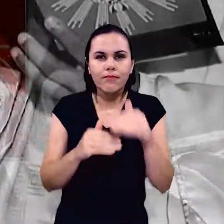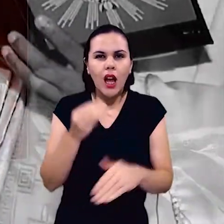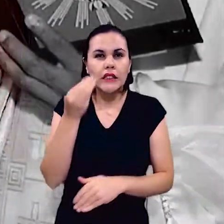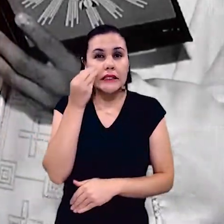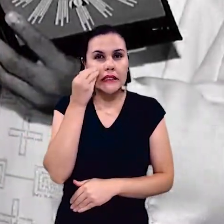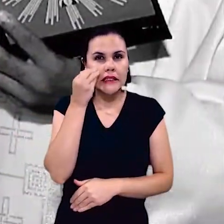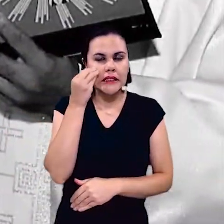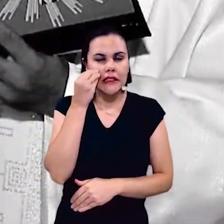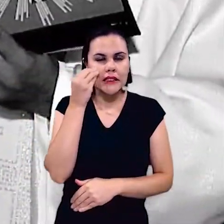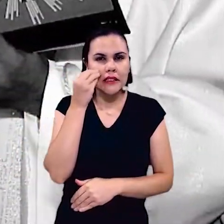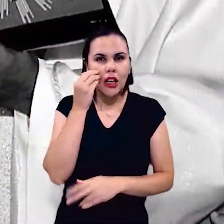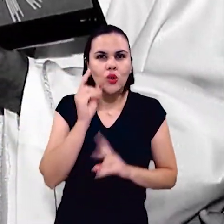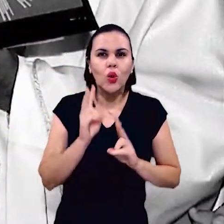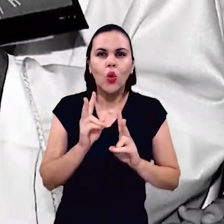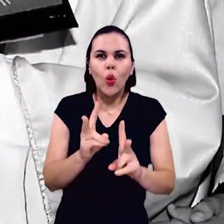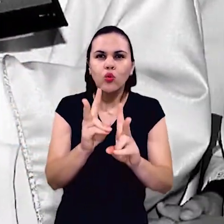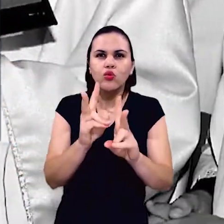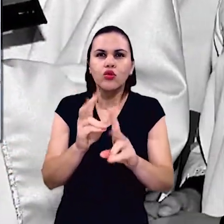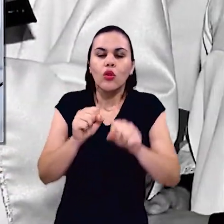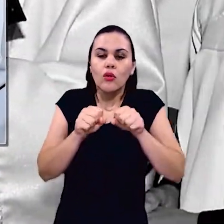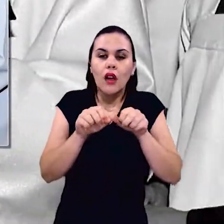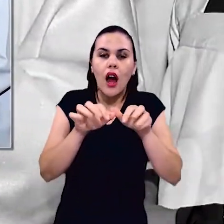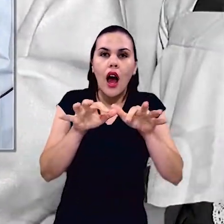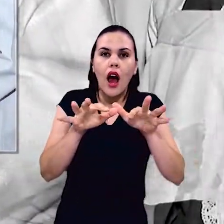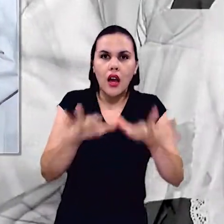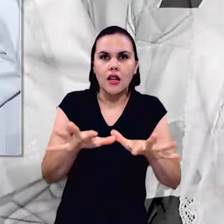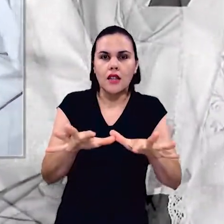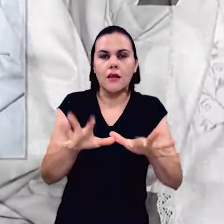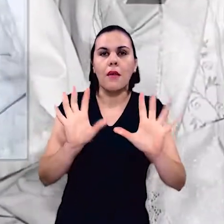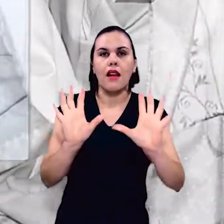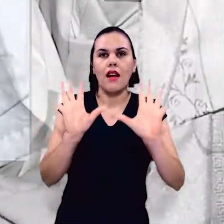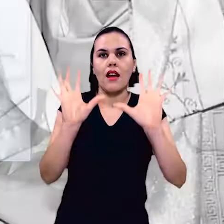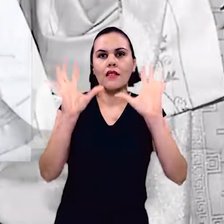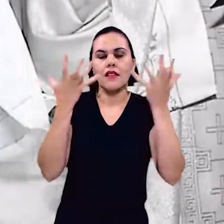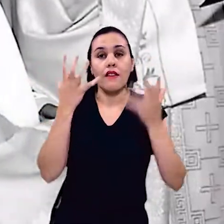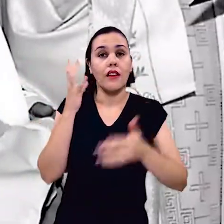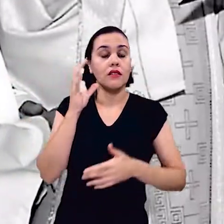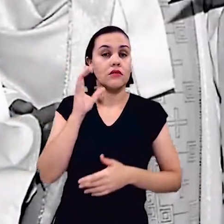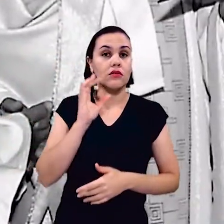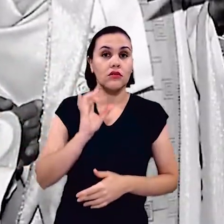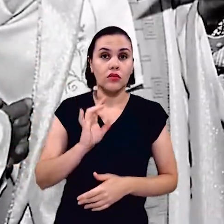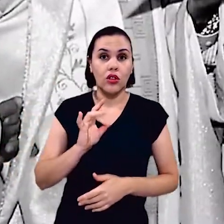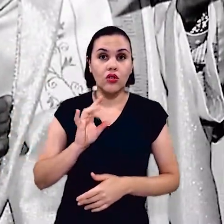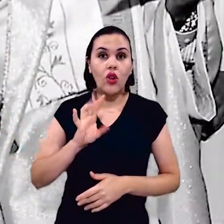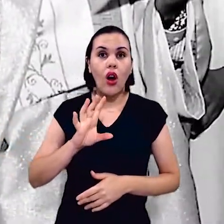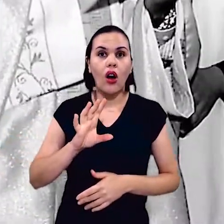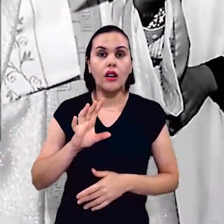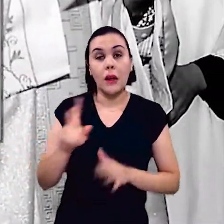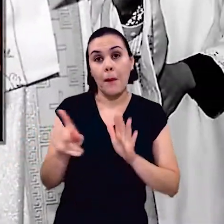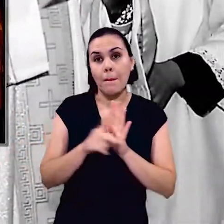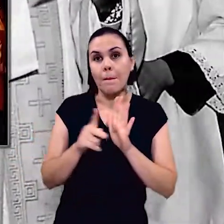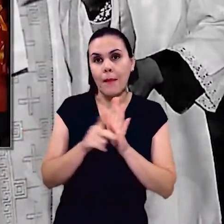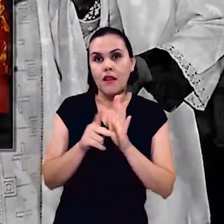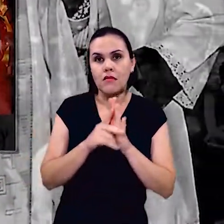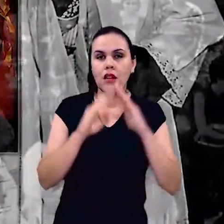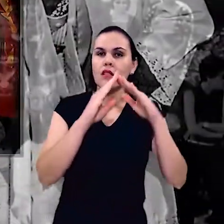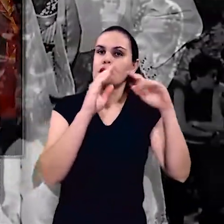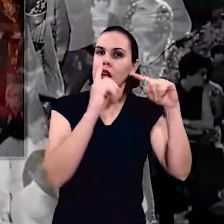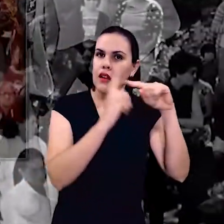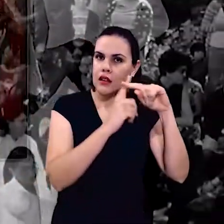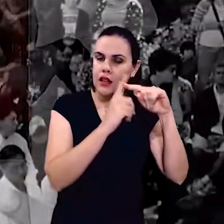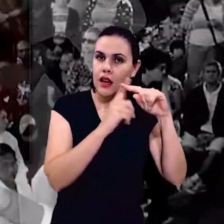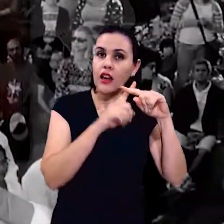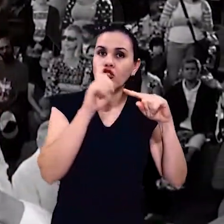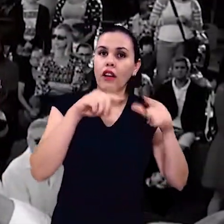na tentativa de segurar, espalhar e promover essa festa, não só no aspecto de fé católica, ou